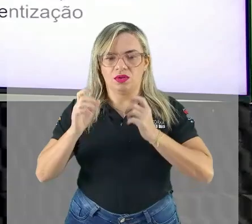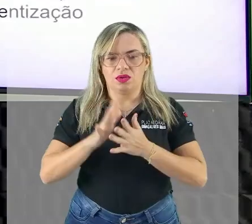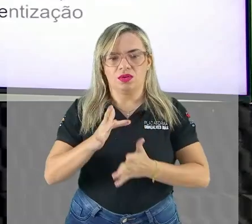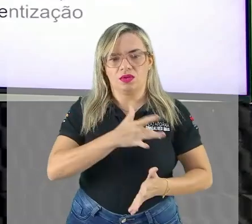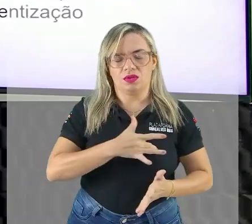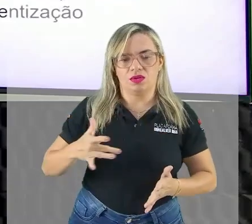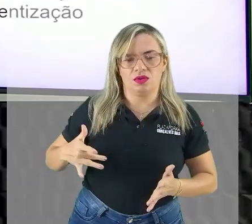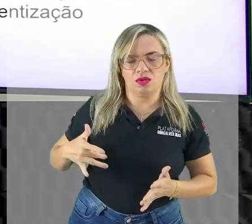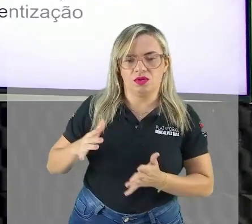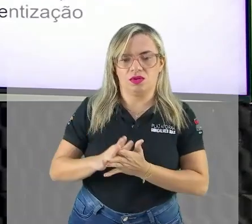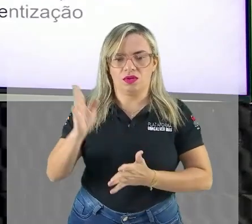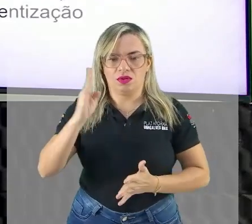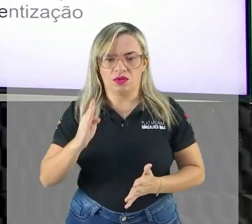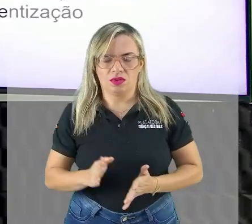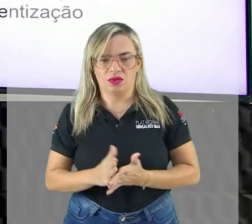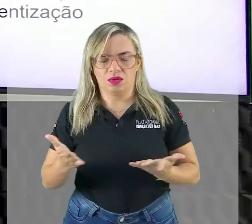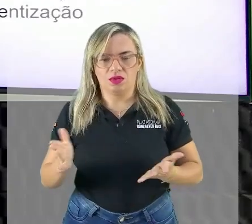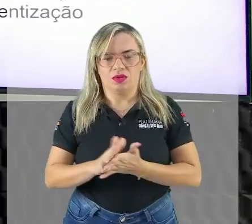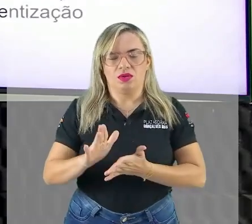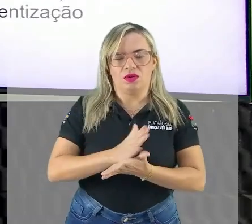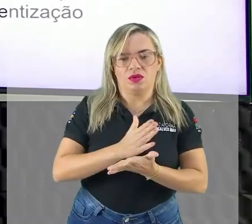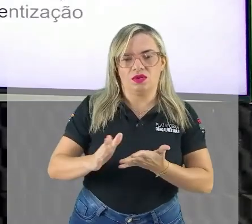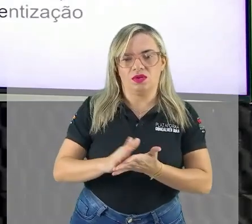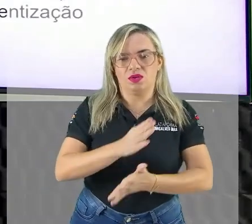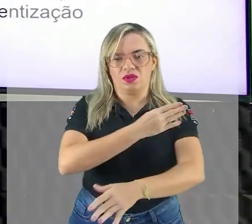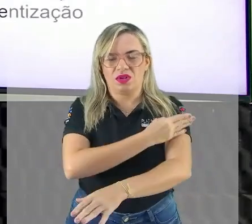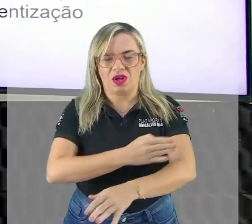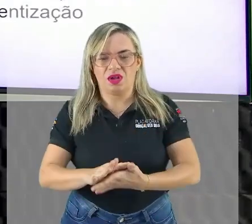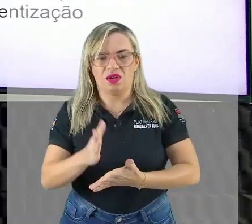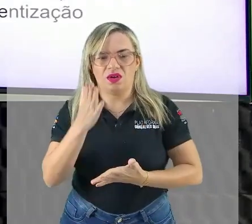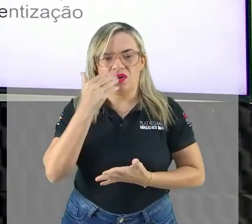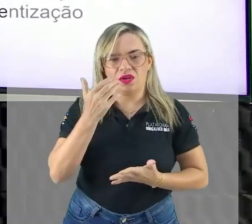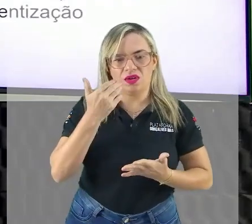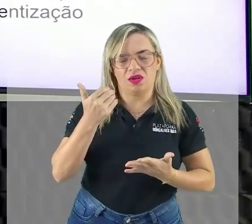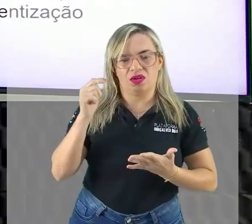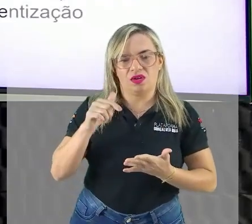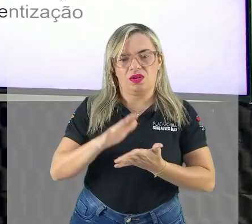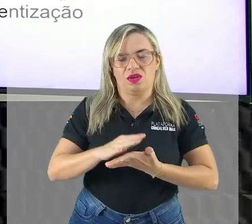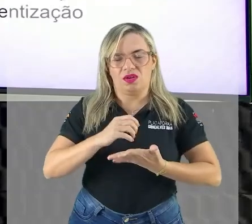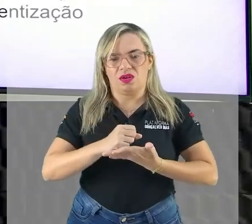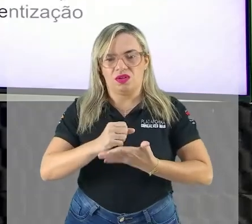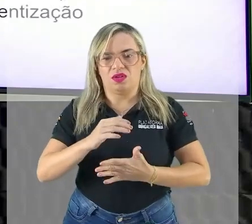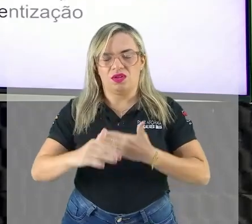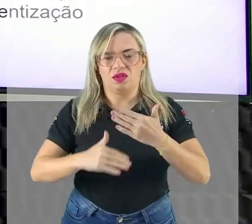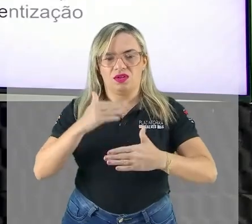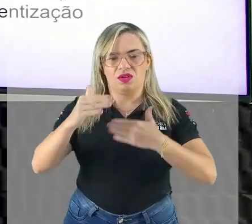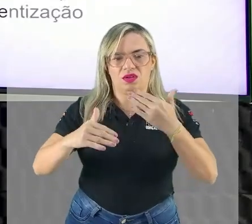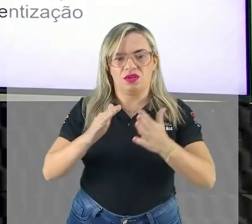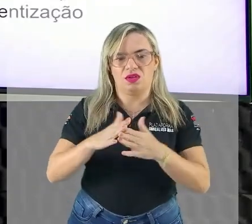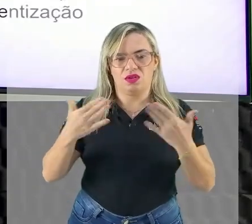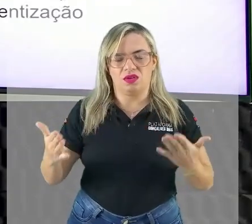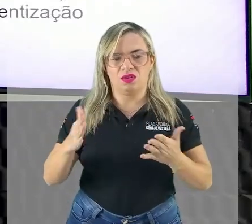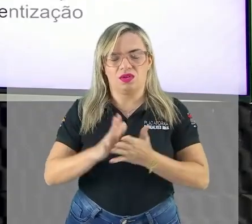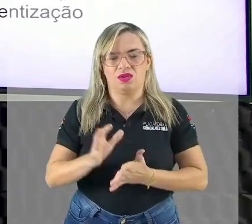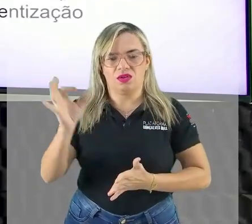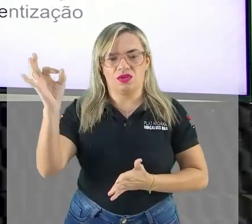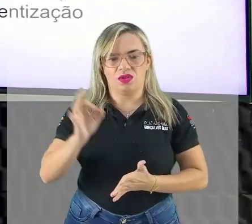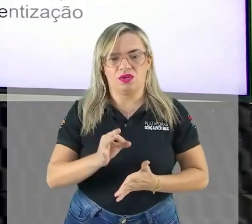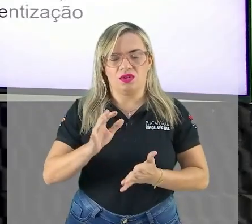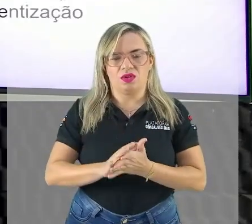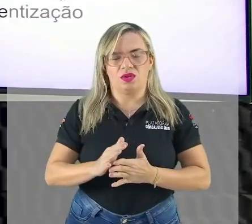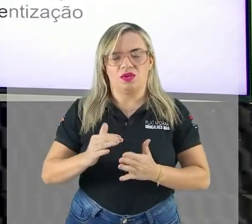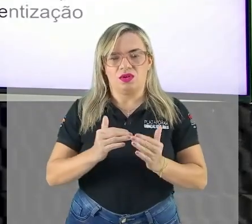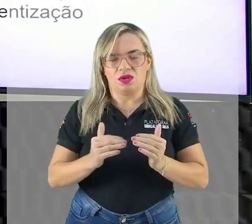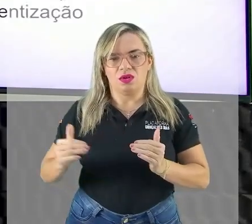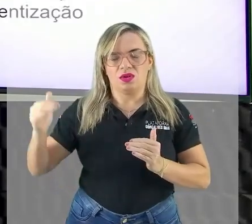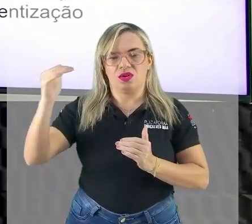do brasileiro indicam que alguns hábitos alimentares favorecem o crescimento da incidência dos índices